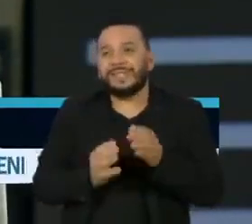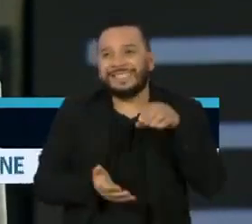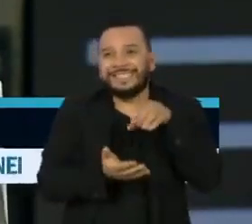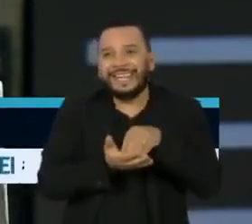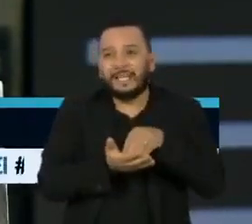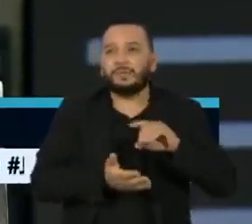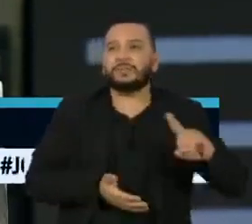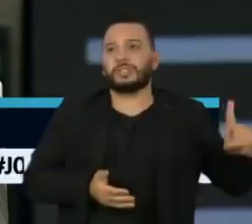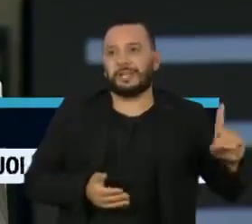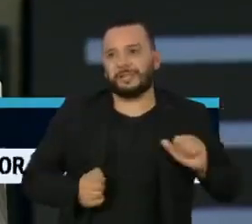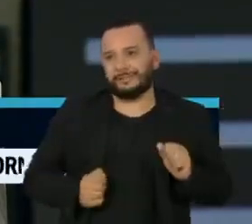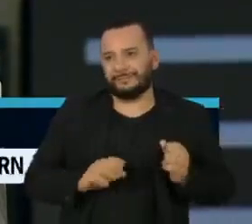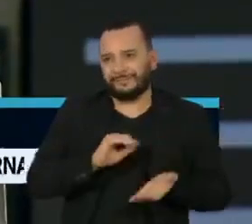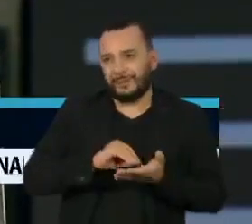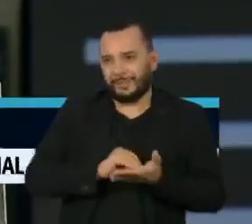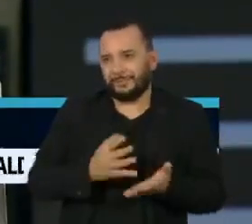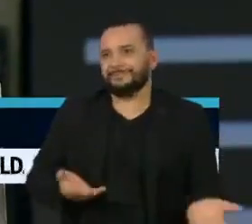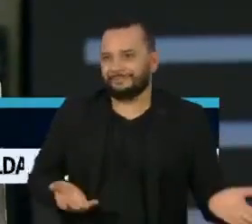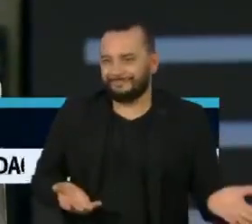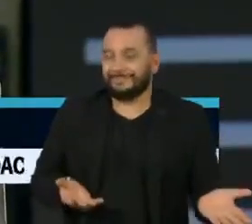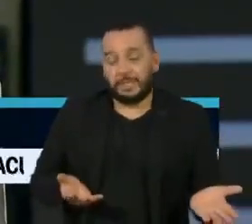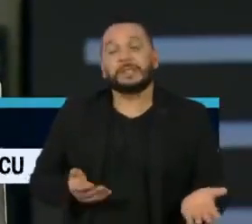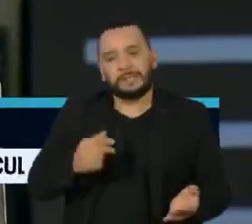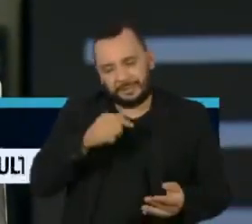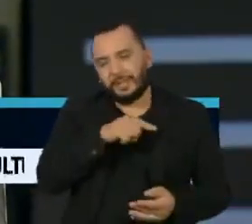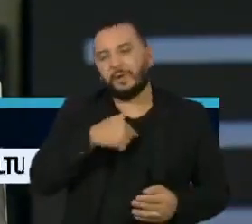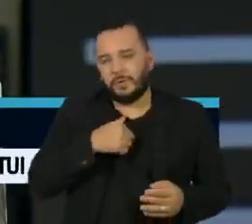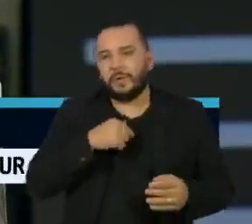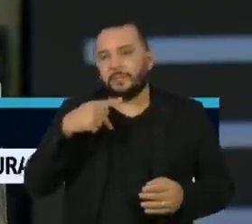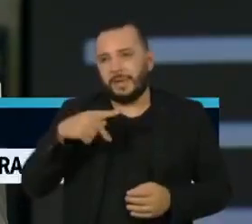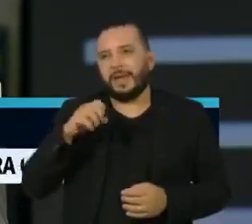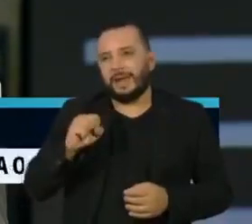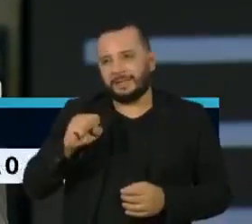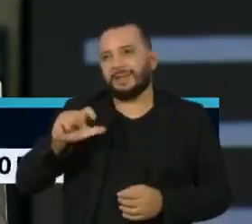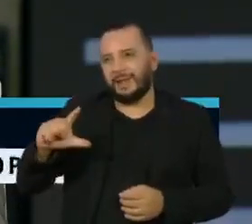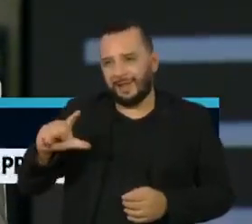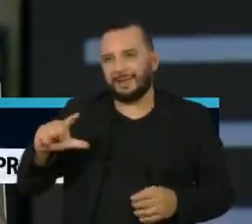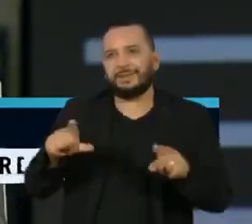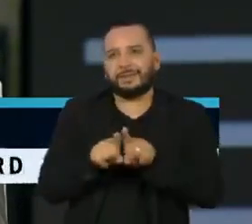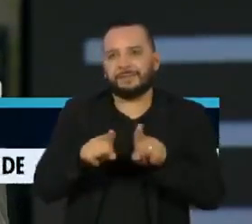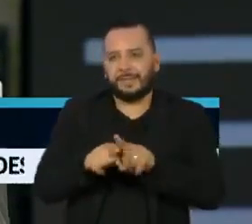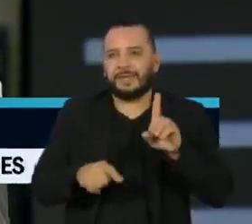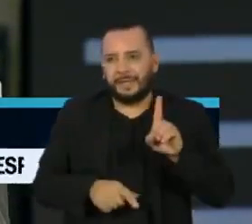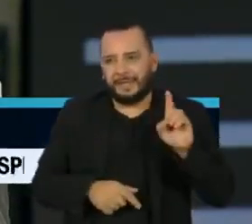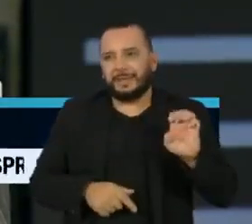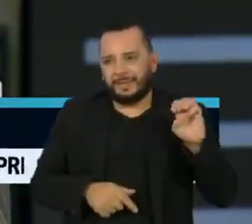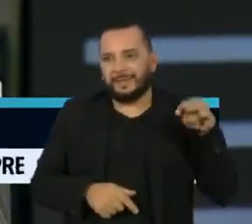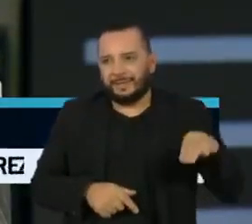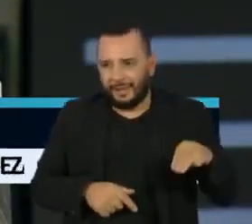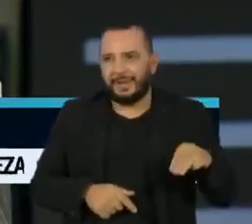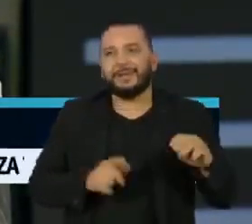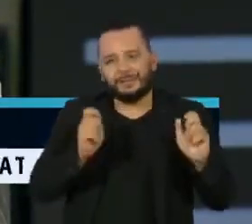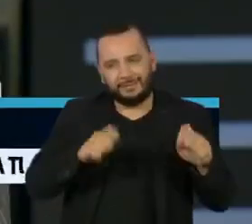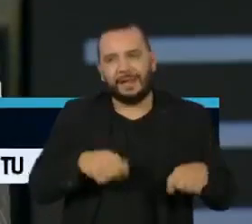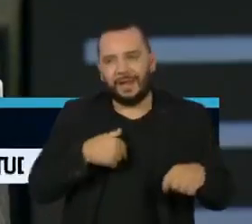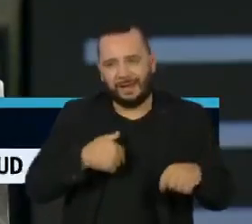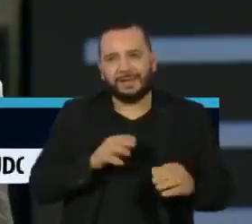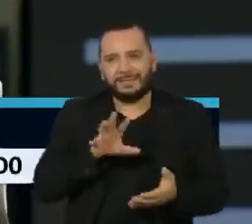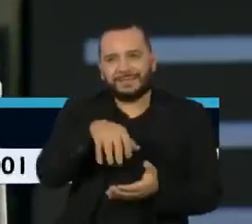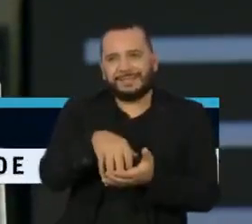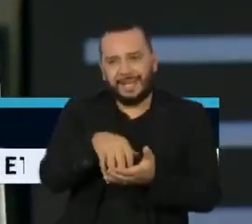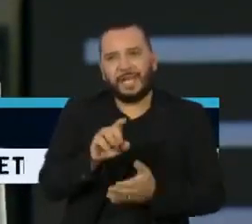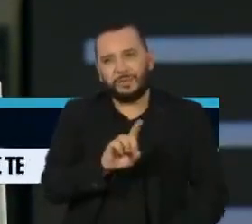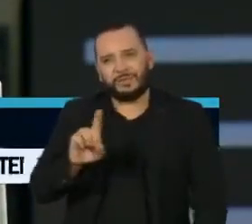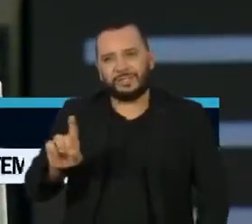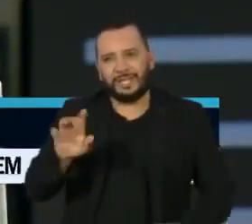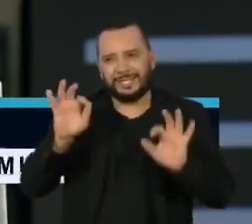esse movimento hoje do PSL e do DEM, eu acho que é uma das jogadas em relação a isso. Eu acho importante, no sentido de que eles montaram